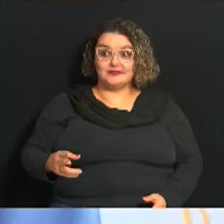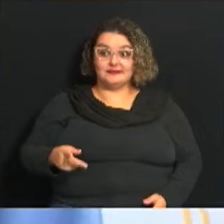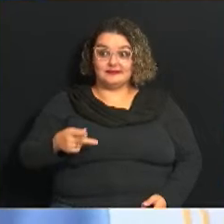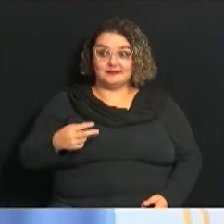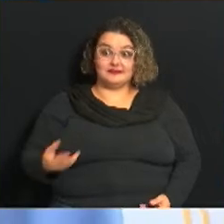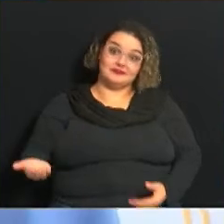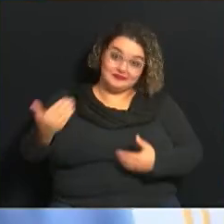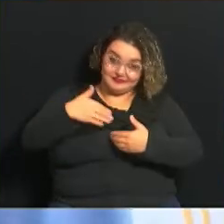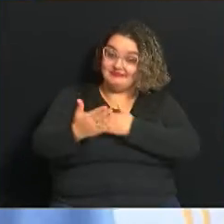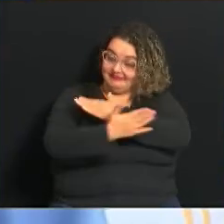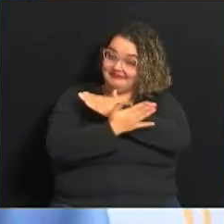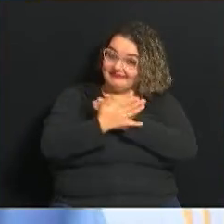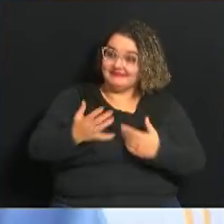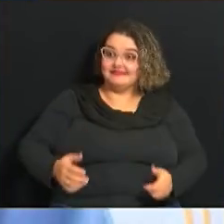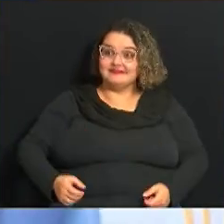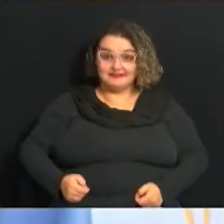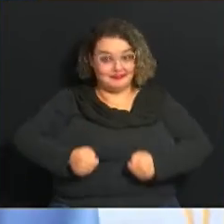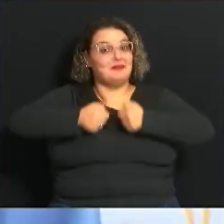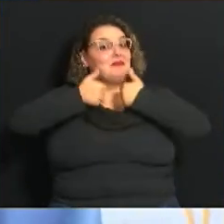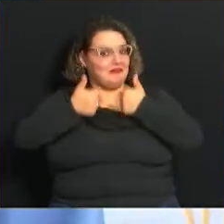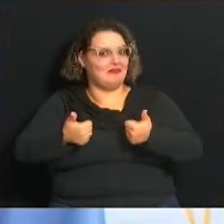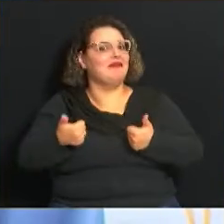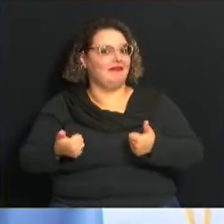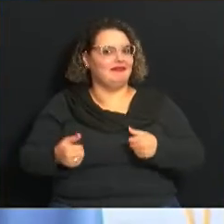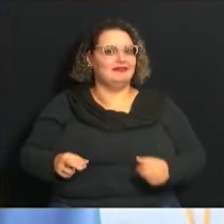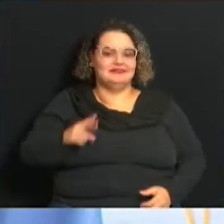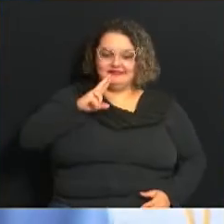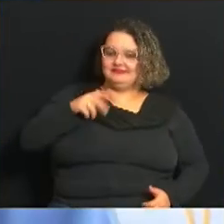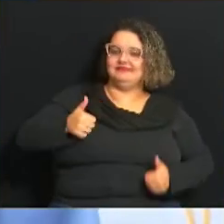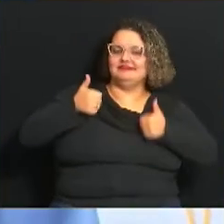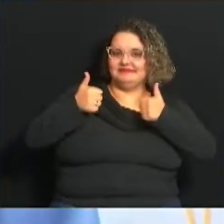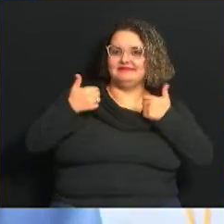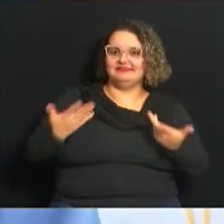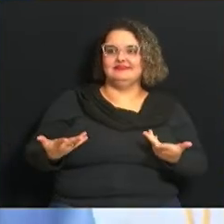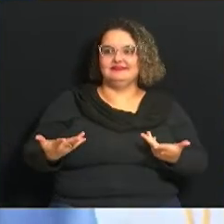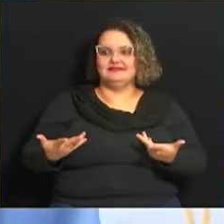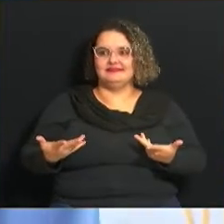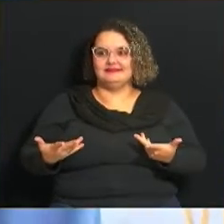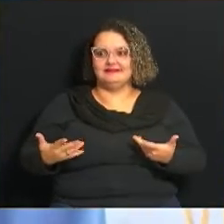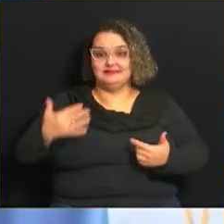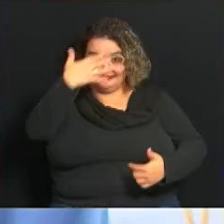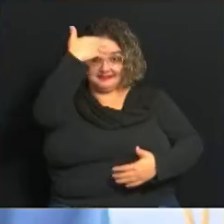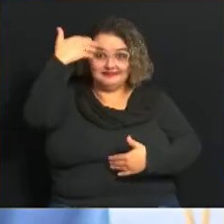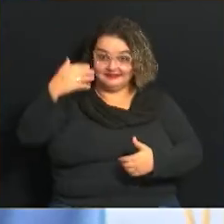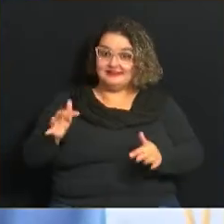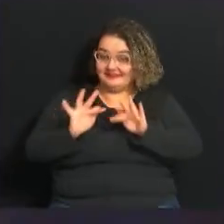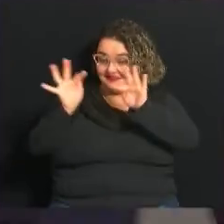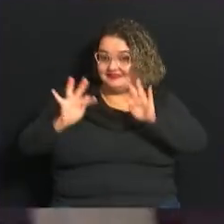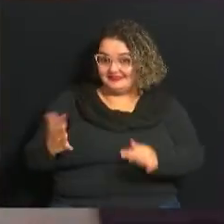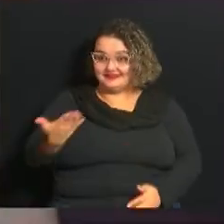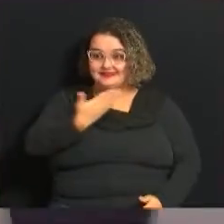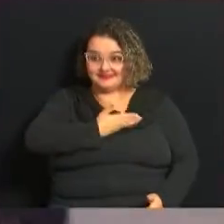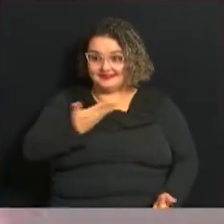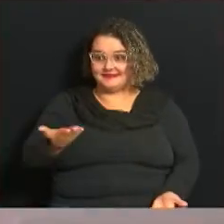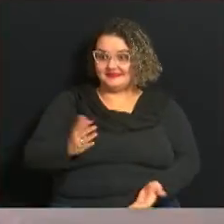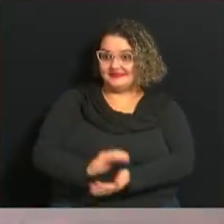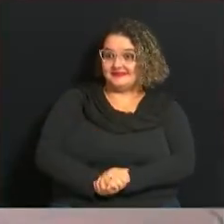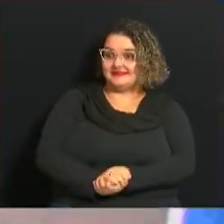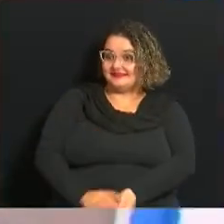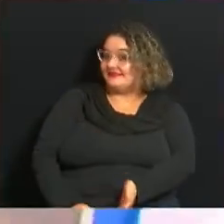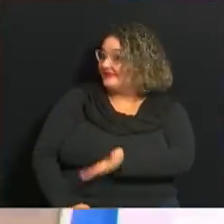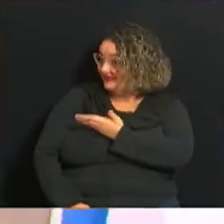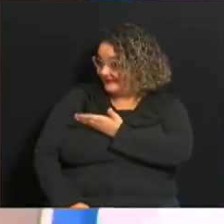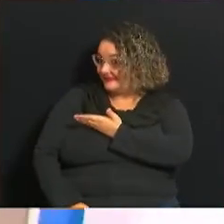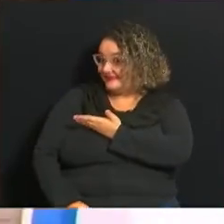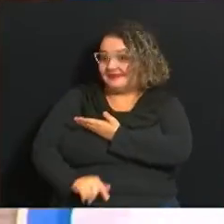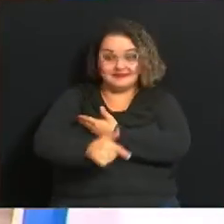Vem ajudando nos bons resultados, está num momento bom e acho que a macaca vai ficar feliz de ter um amigo aí. O cão sem raça